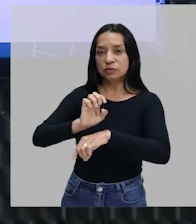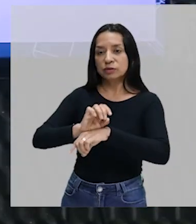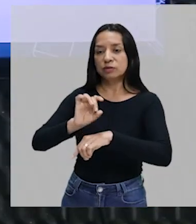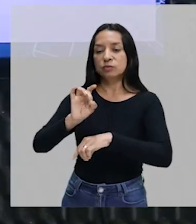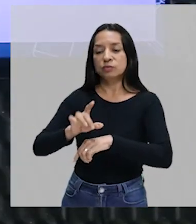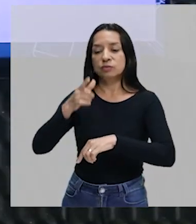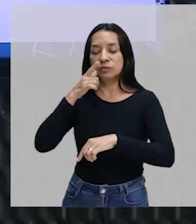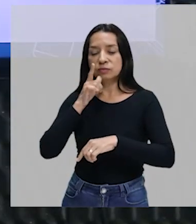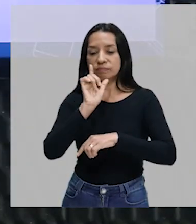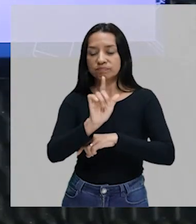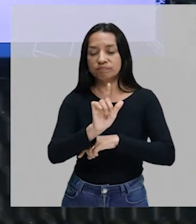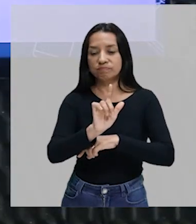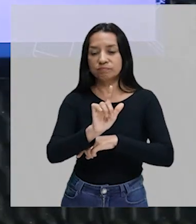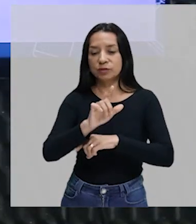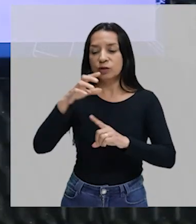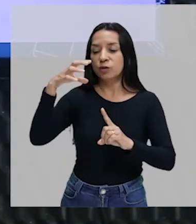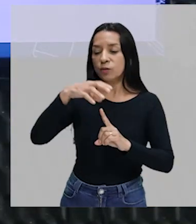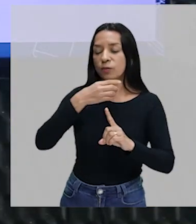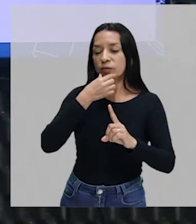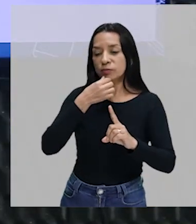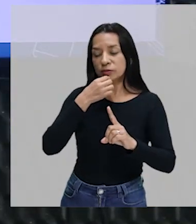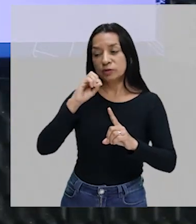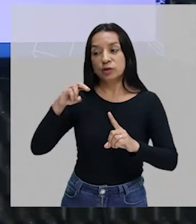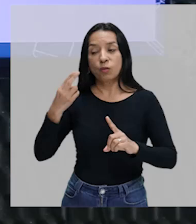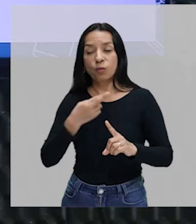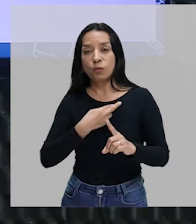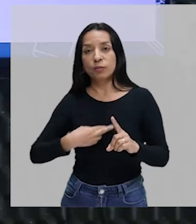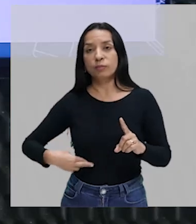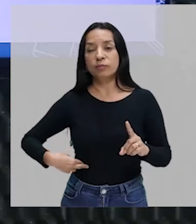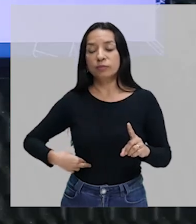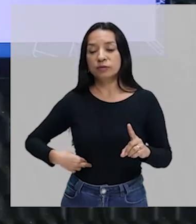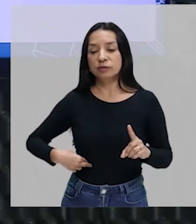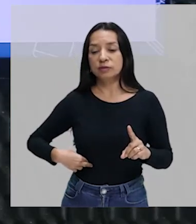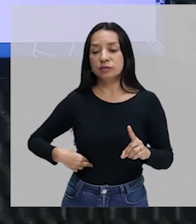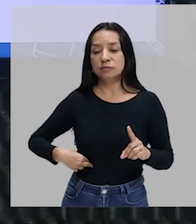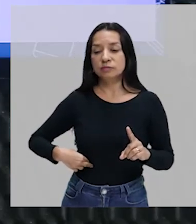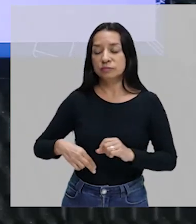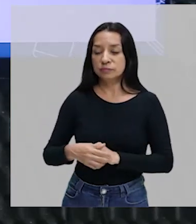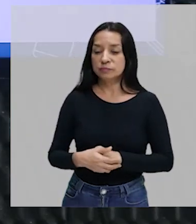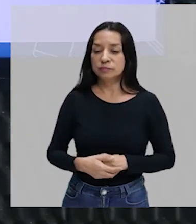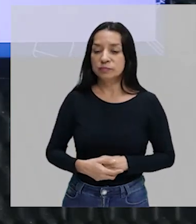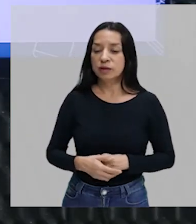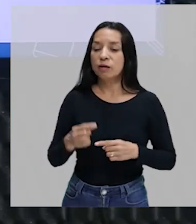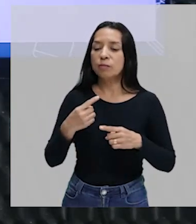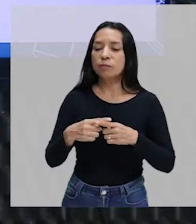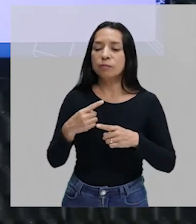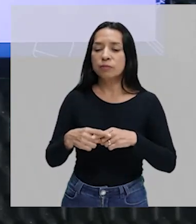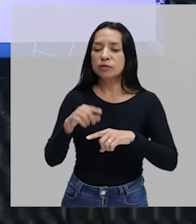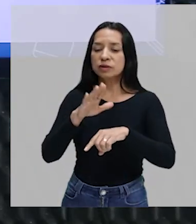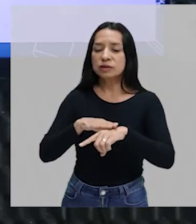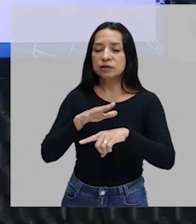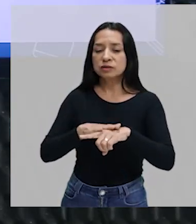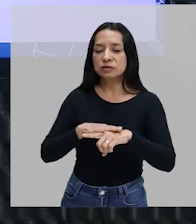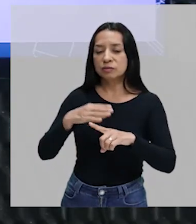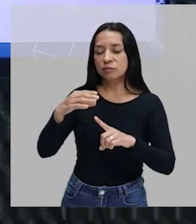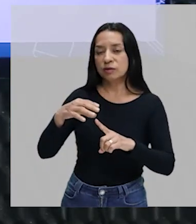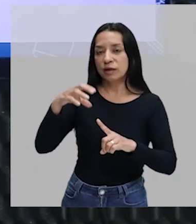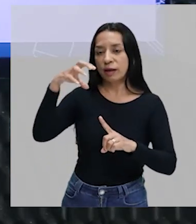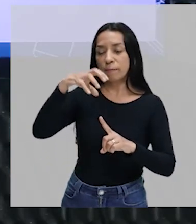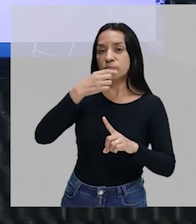alcançado pela monarquia, ou principado, como ele chama, ou então a república. Por que ele chama a monarquia de